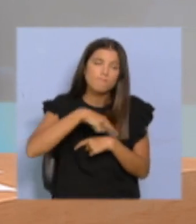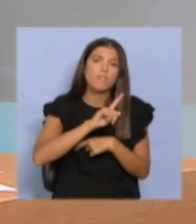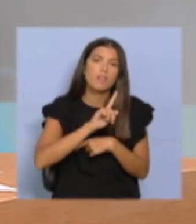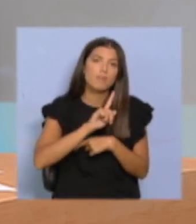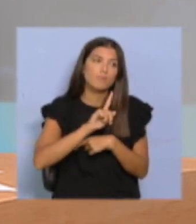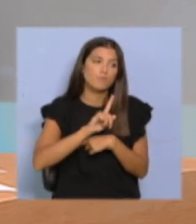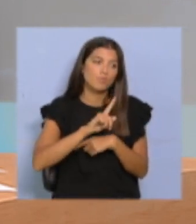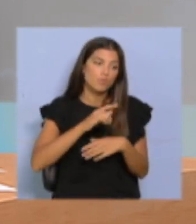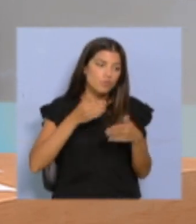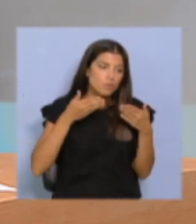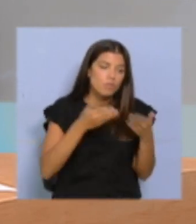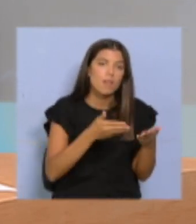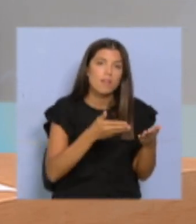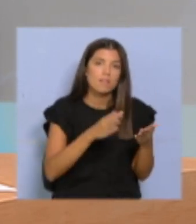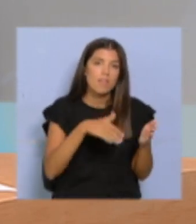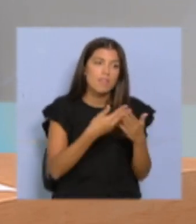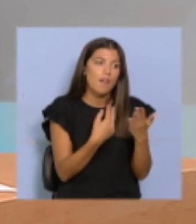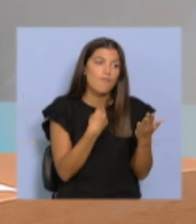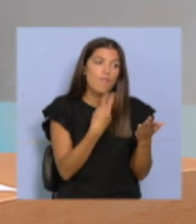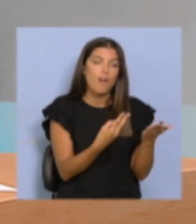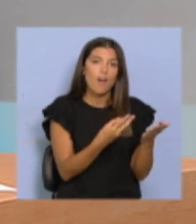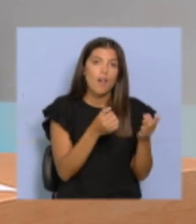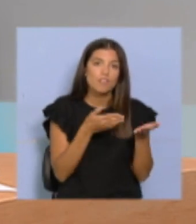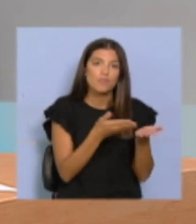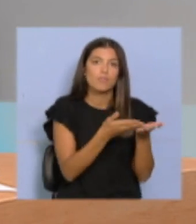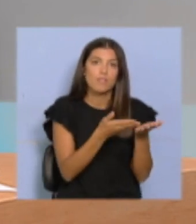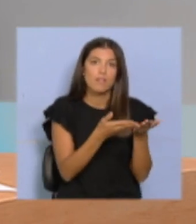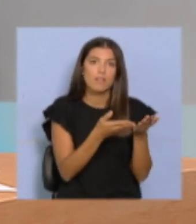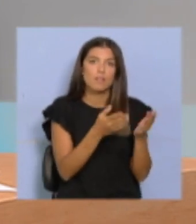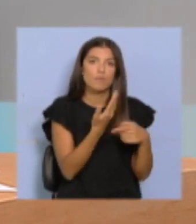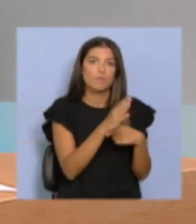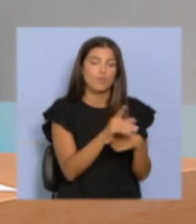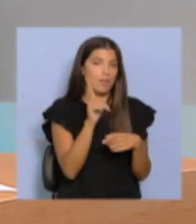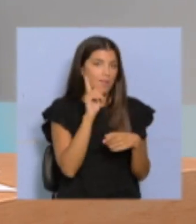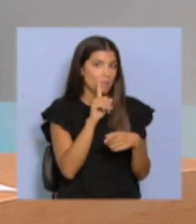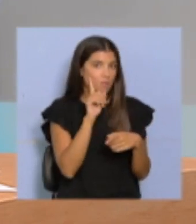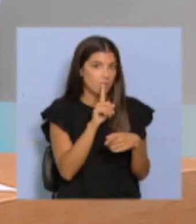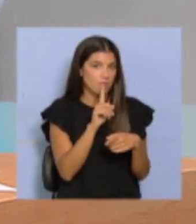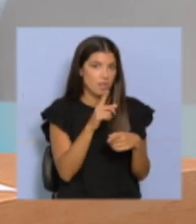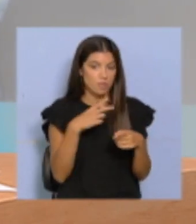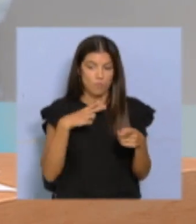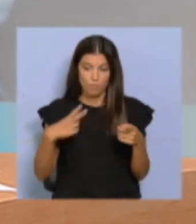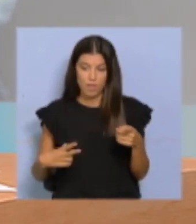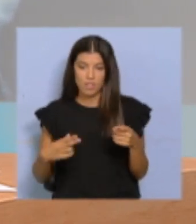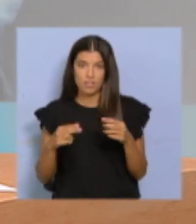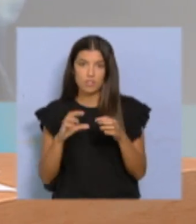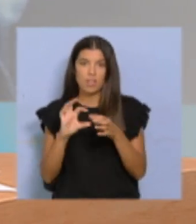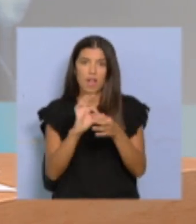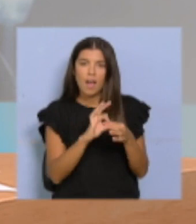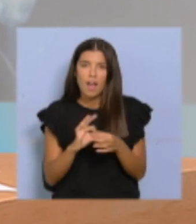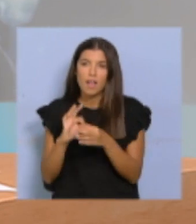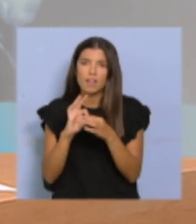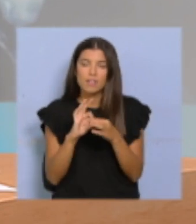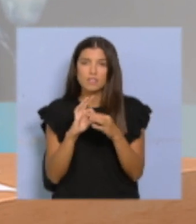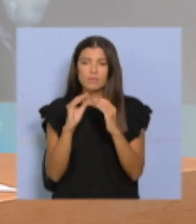não têm. Ou seja, mostrar o que é importante num país que está cada vez menos coeso e em que nós,